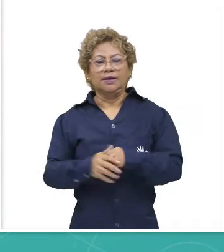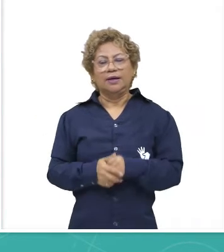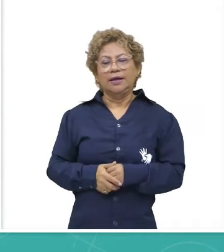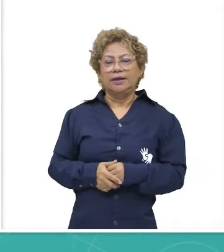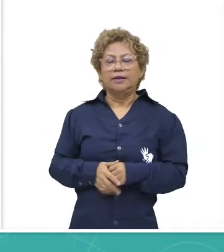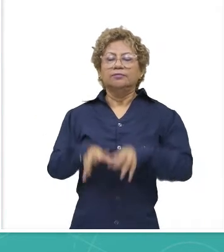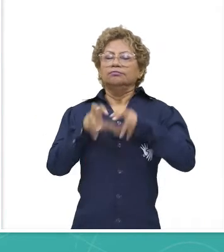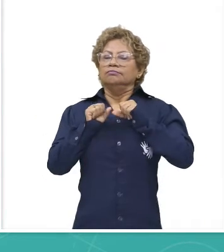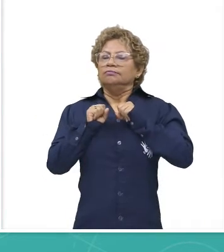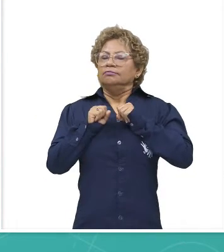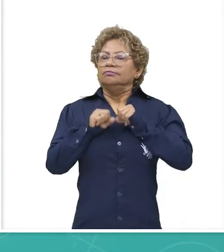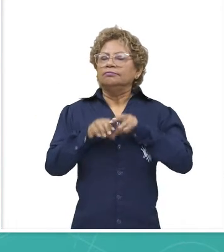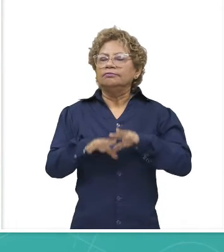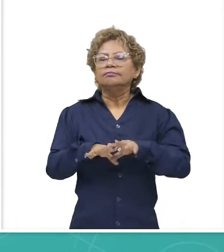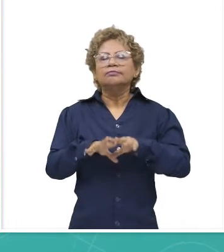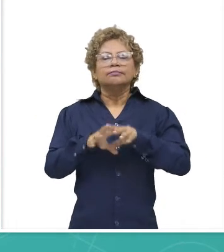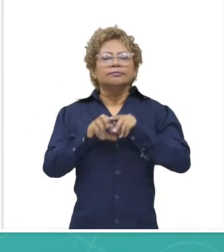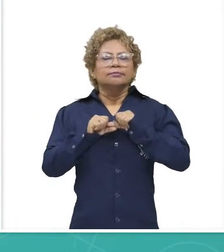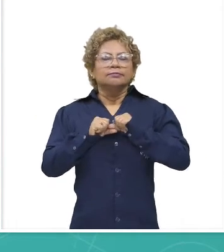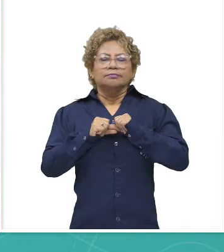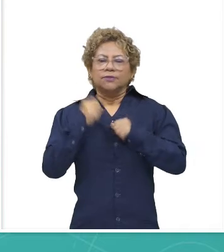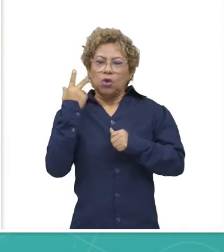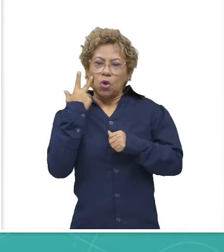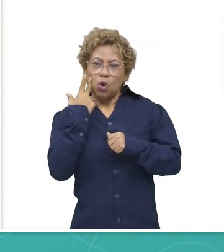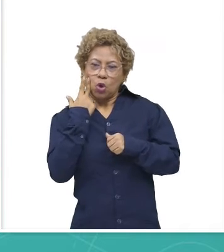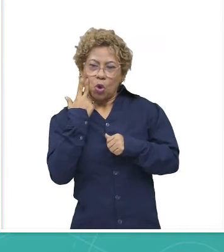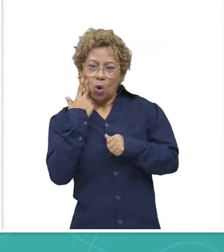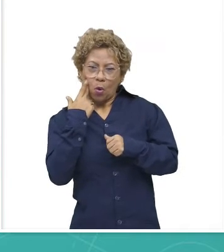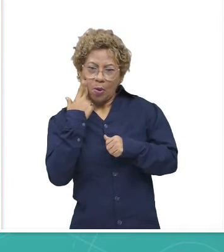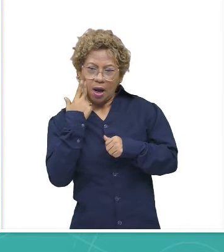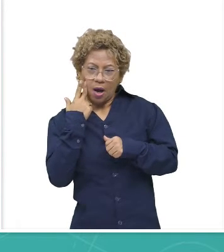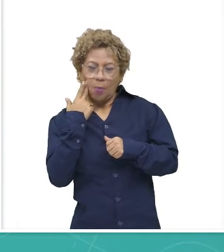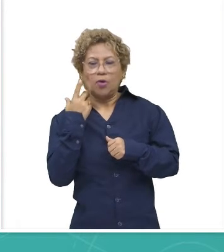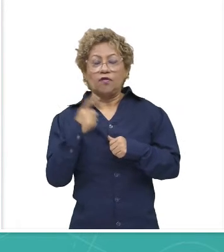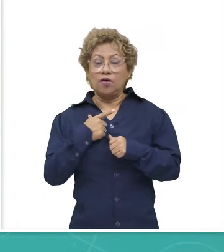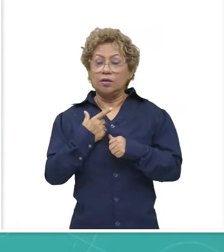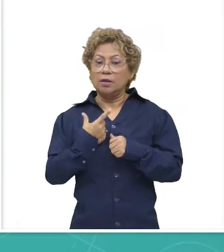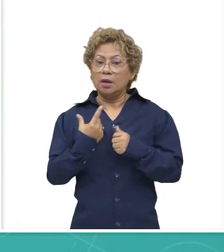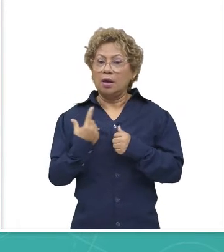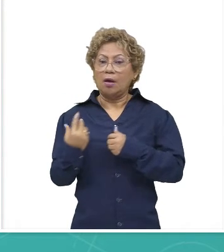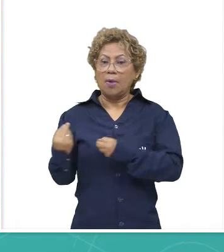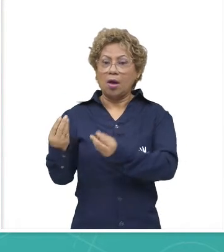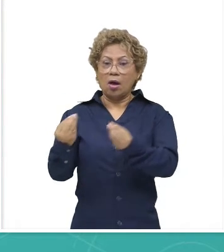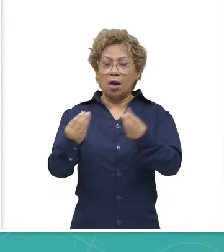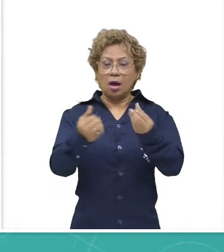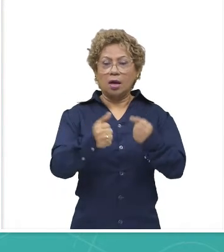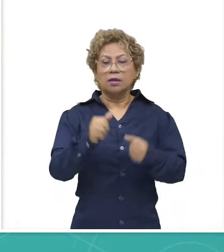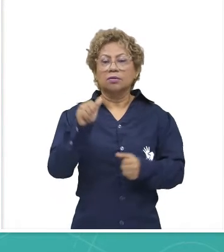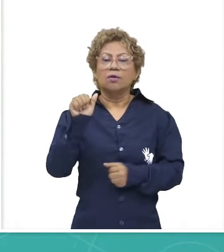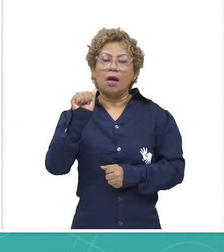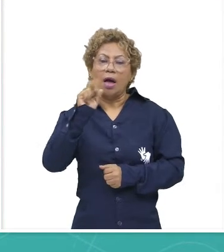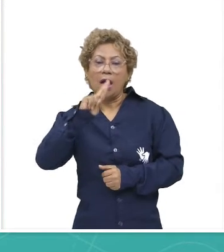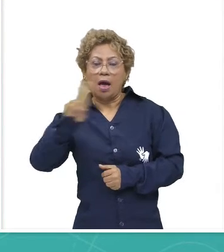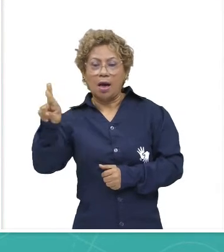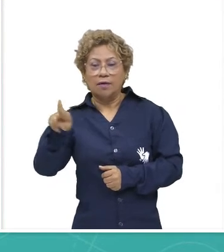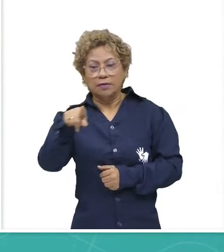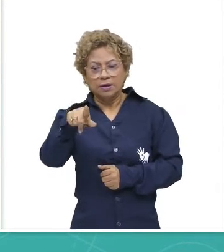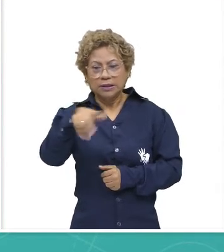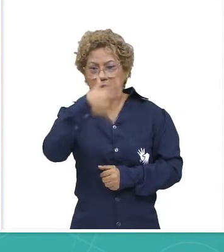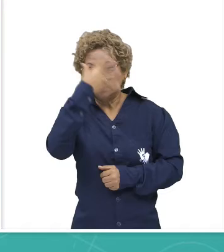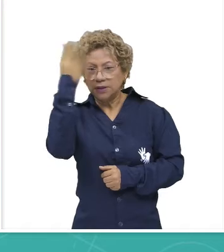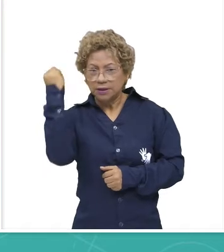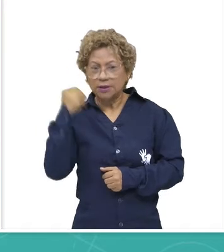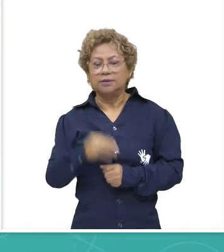melhor, porque ele vai ter aqui, ó, várias moléculas de ar aí para a nossa respiração. Então, não esqueçam,